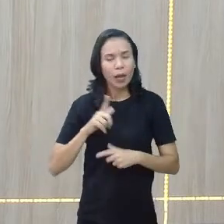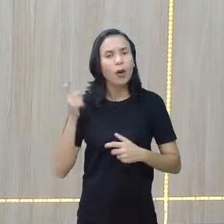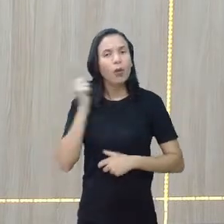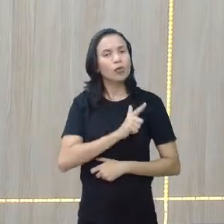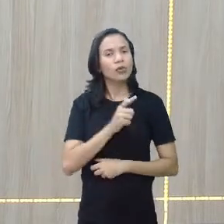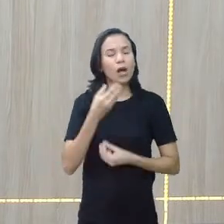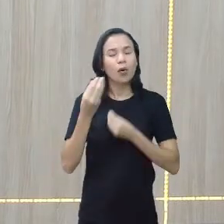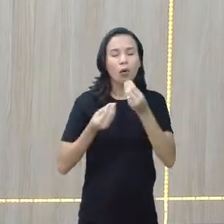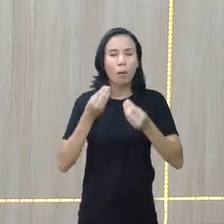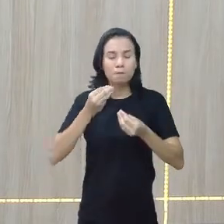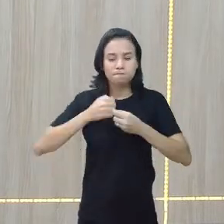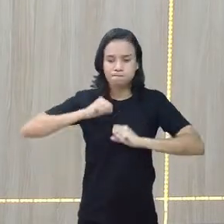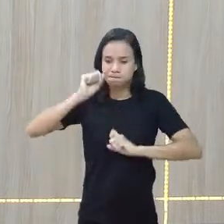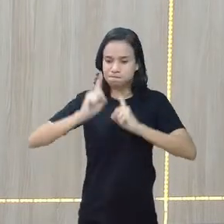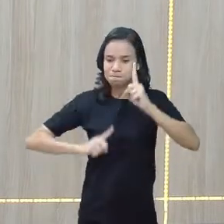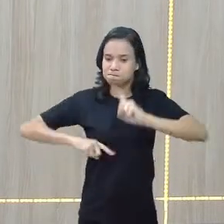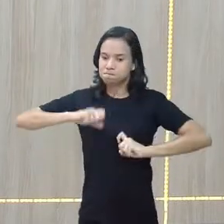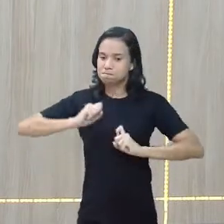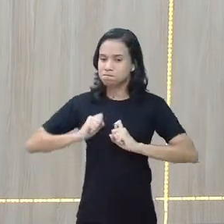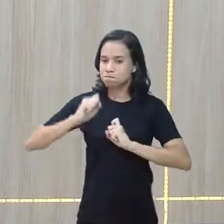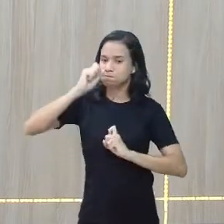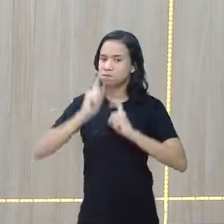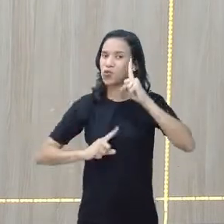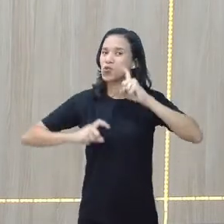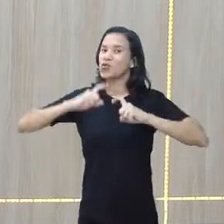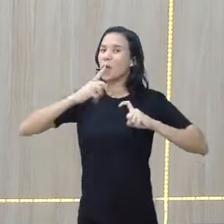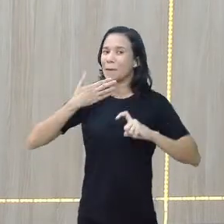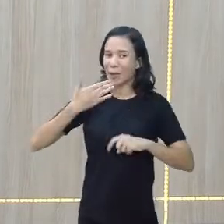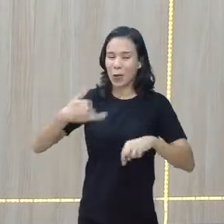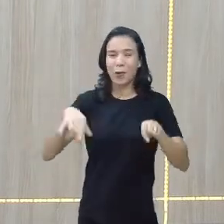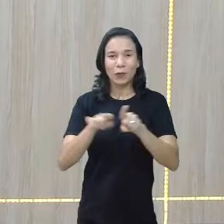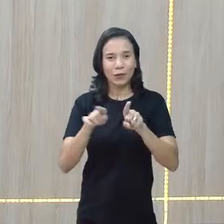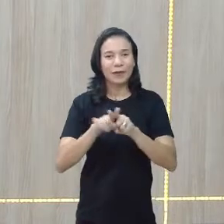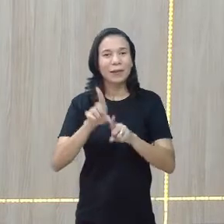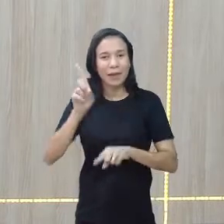se expressar. E expressão